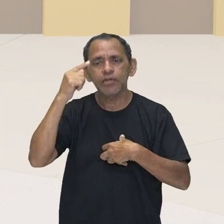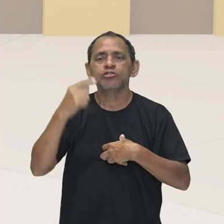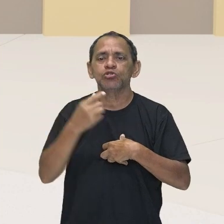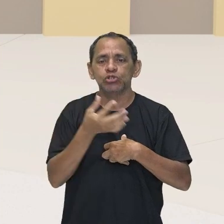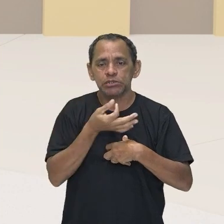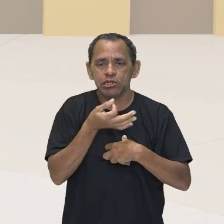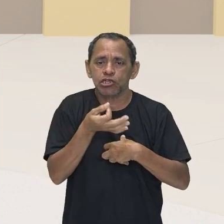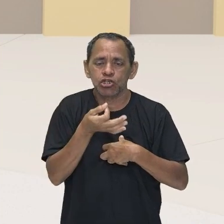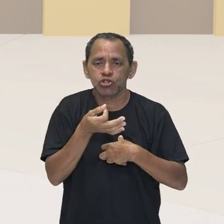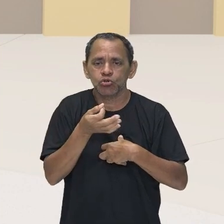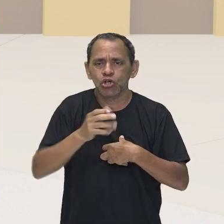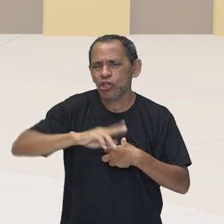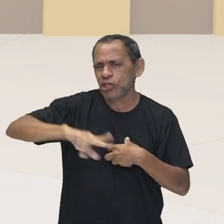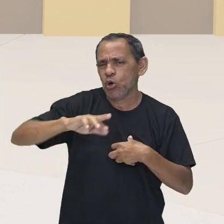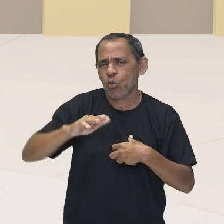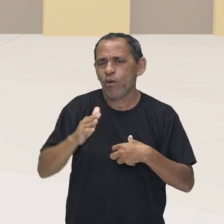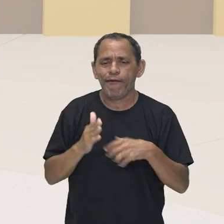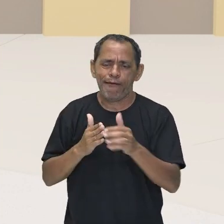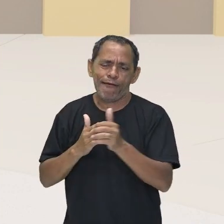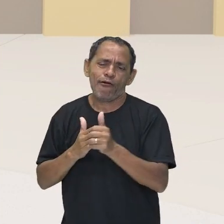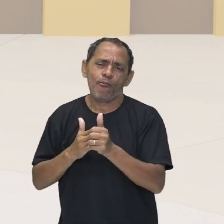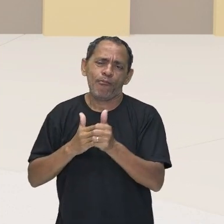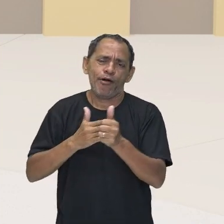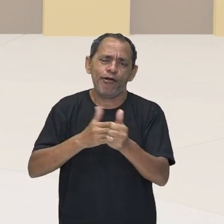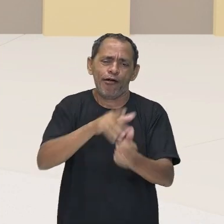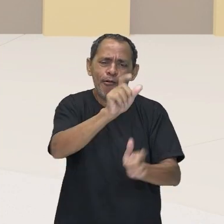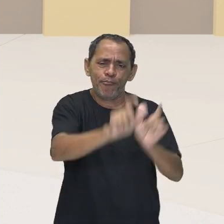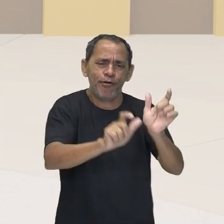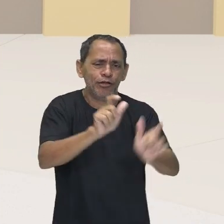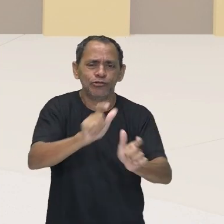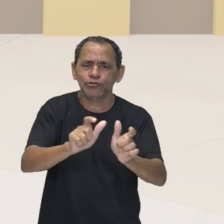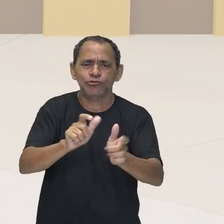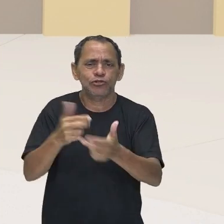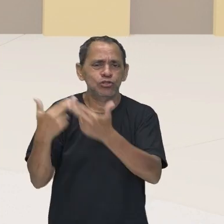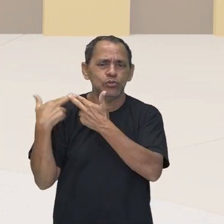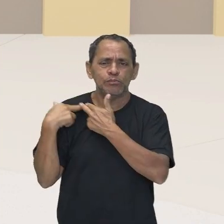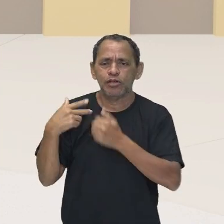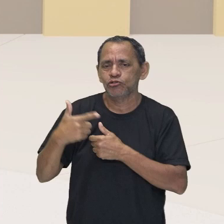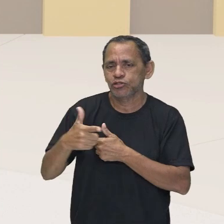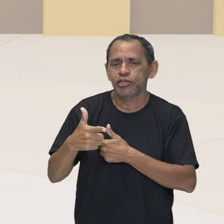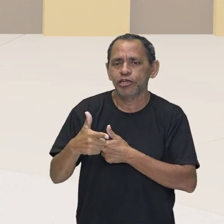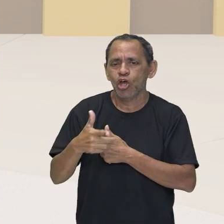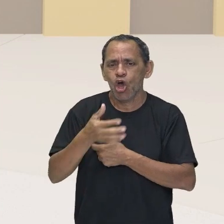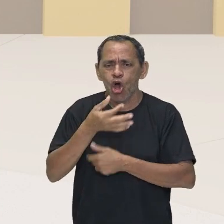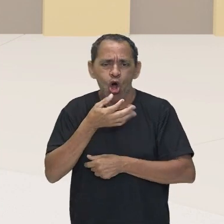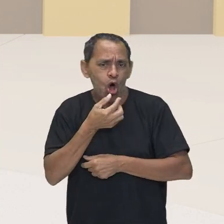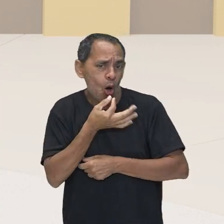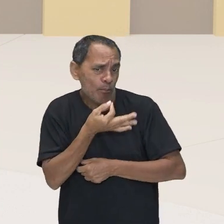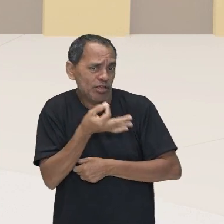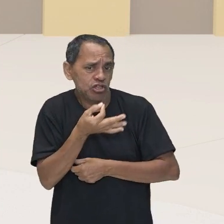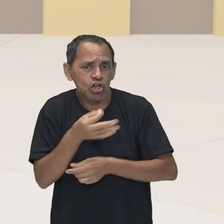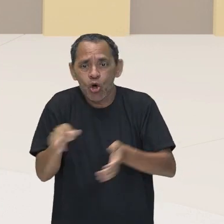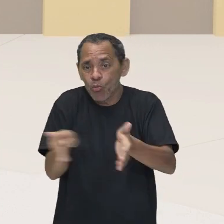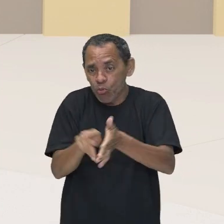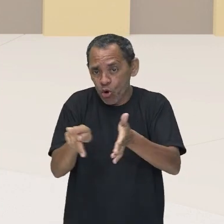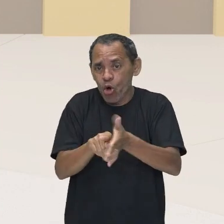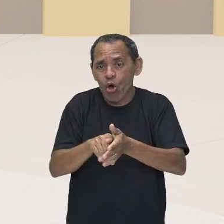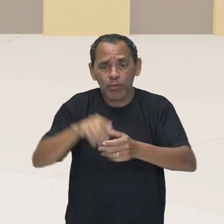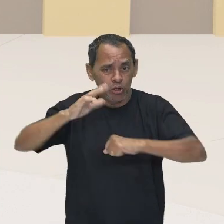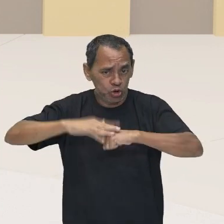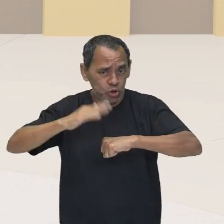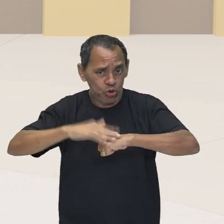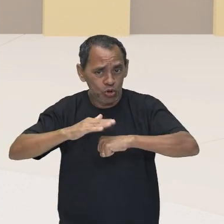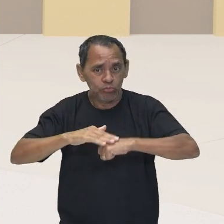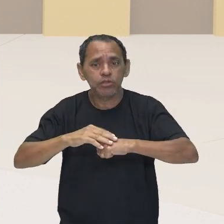outras, sabem, conhecem? Então, ter a sua própria opinião. E isso vai ser moldado, isso tudo nos